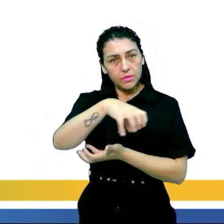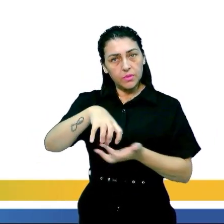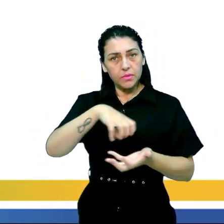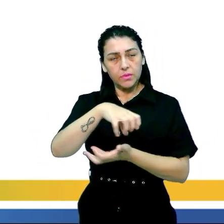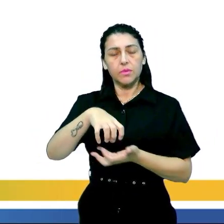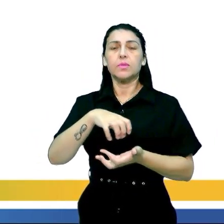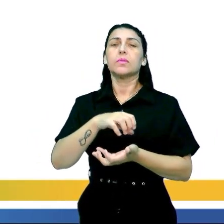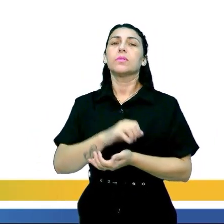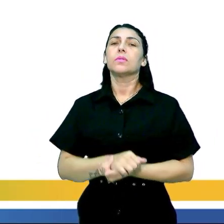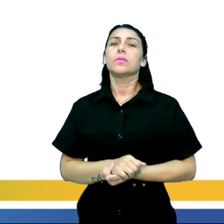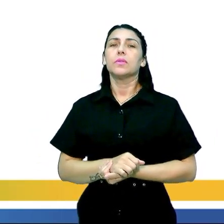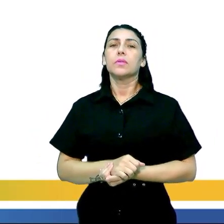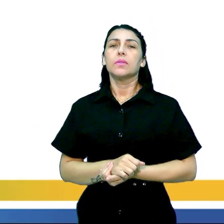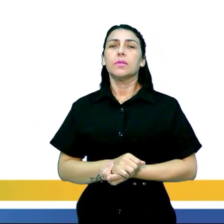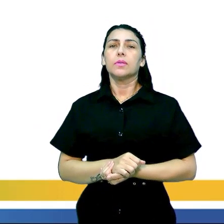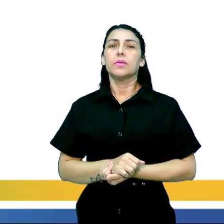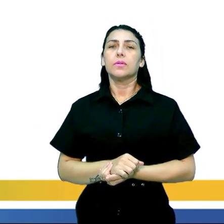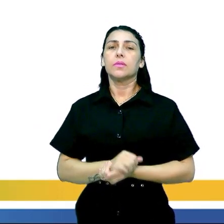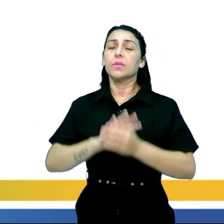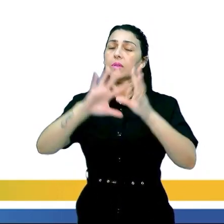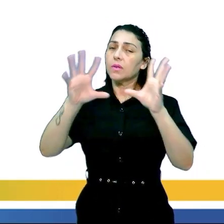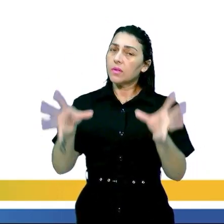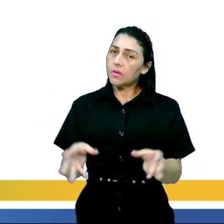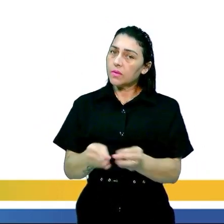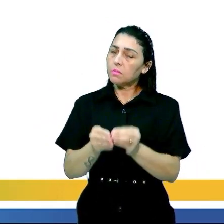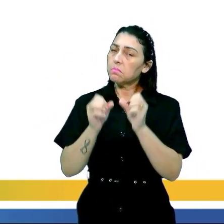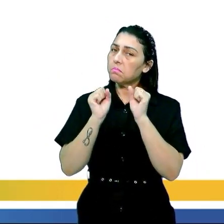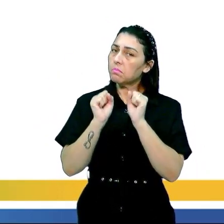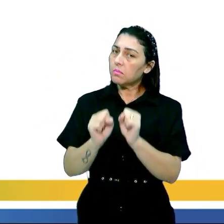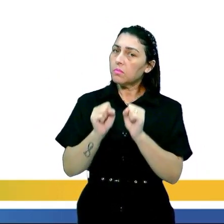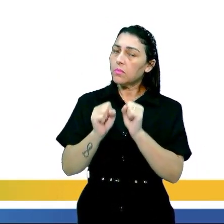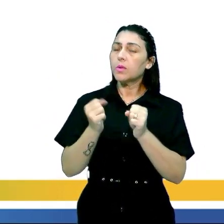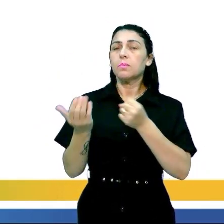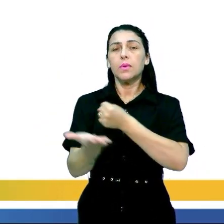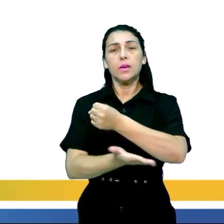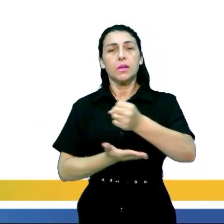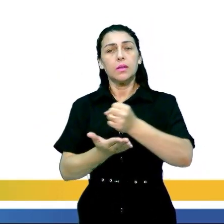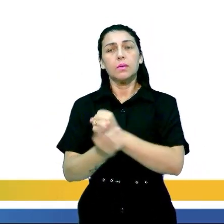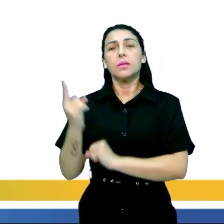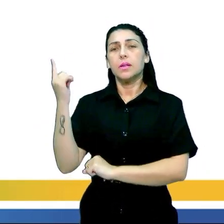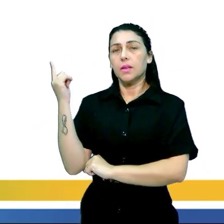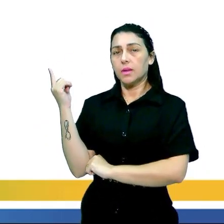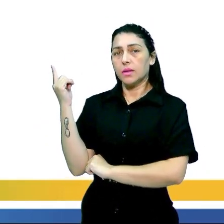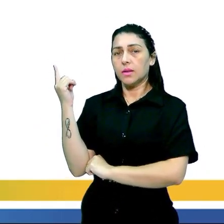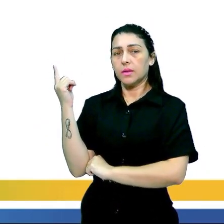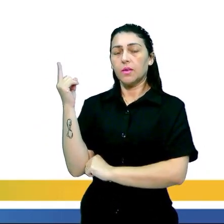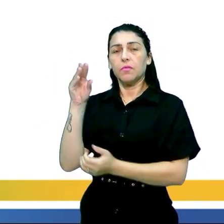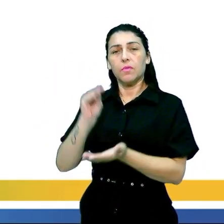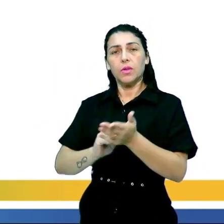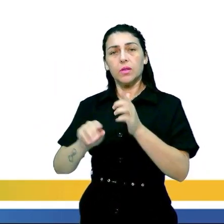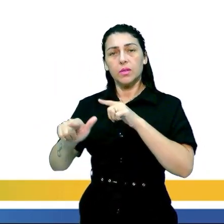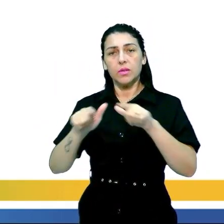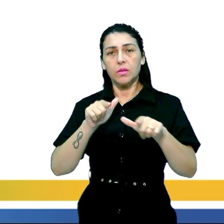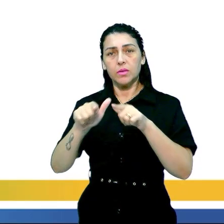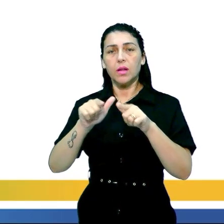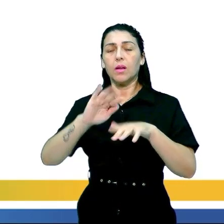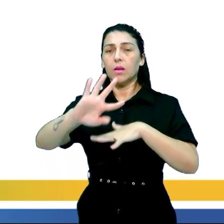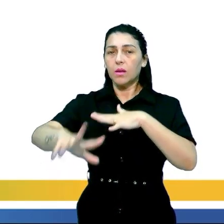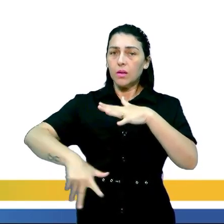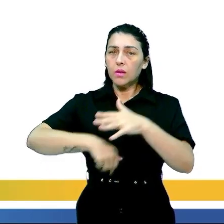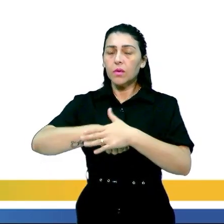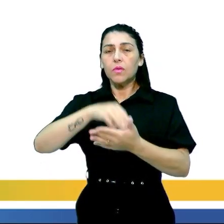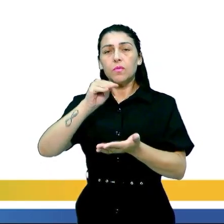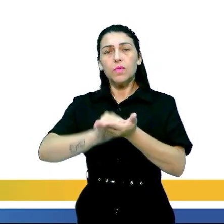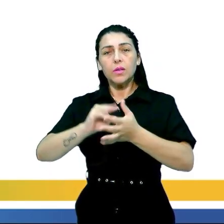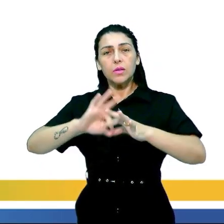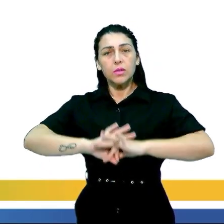causas para essas manifestações, em resumo, podem ser basicamente essas, tá? Desemprego, alto nível de corrupção, falta